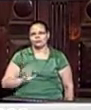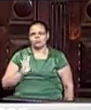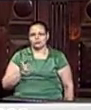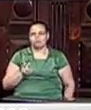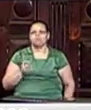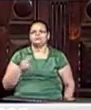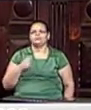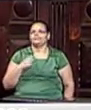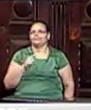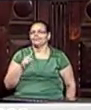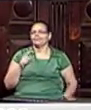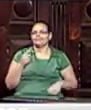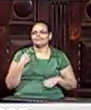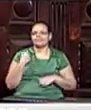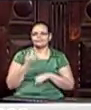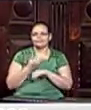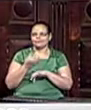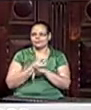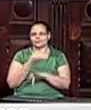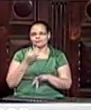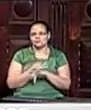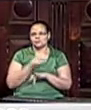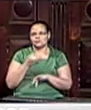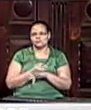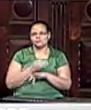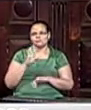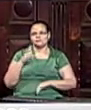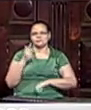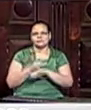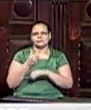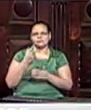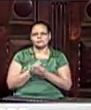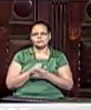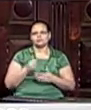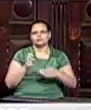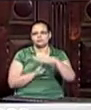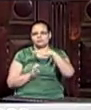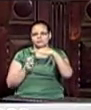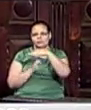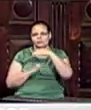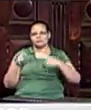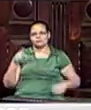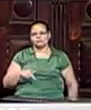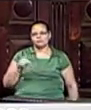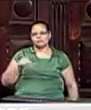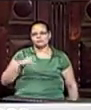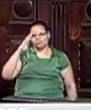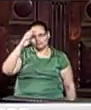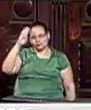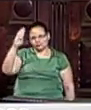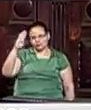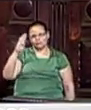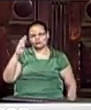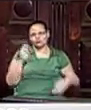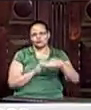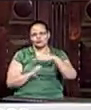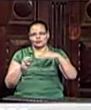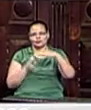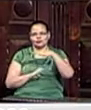foi insuportável, mas registrar que a Petrobras, a principal empresa do